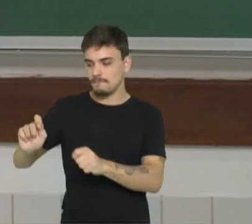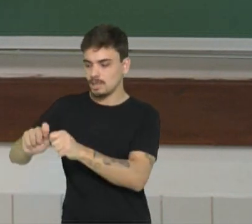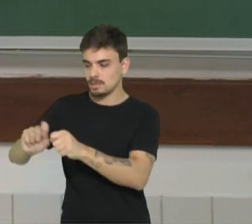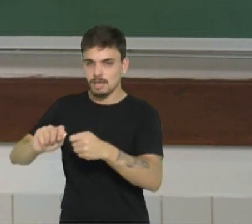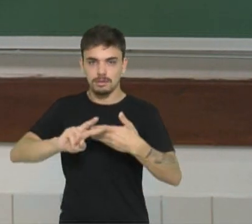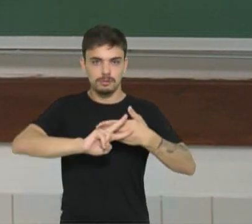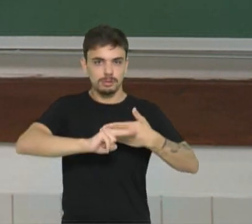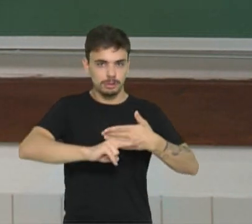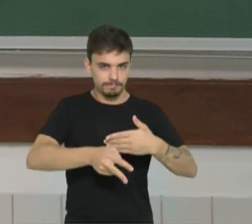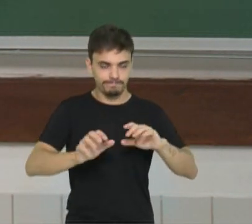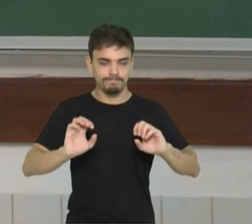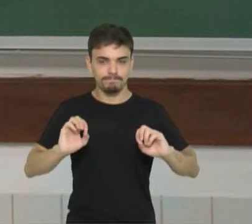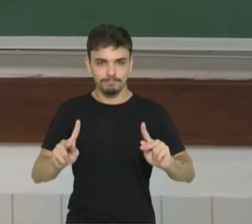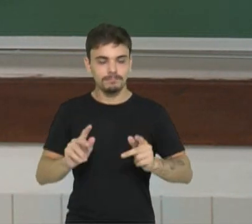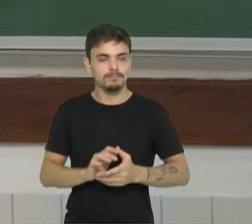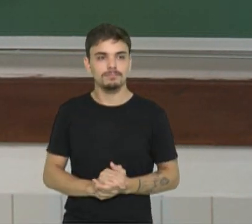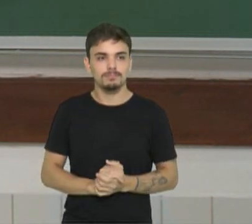ok?